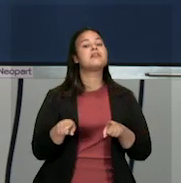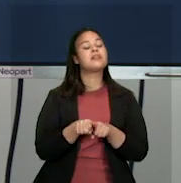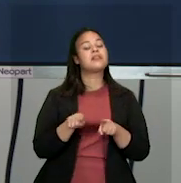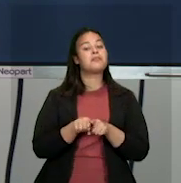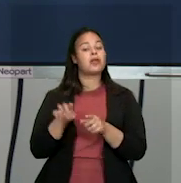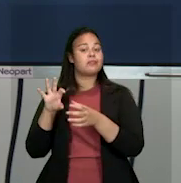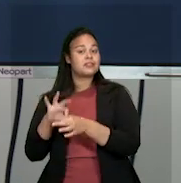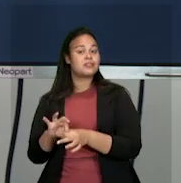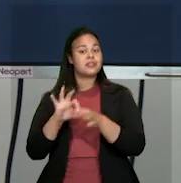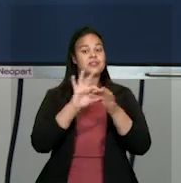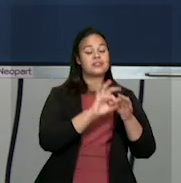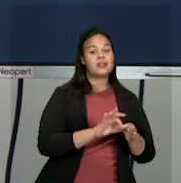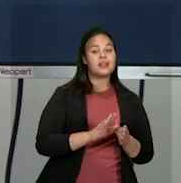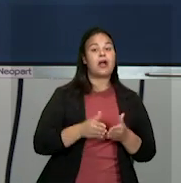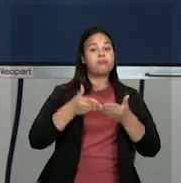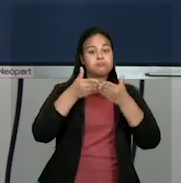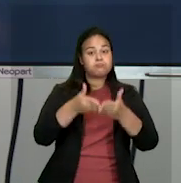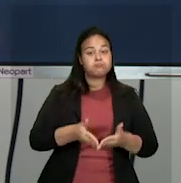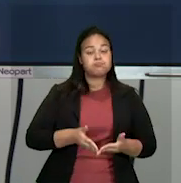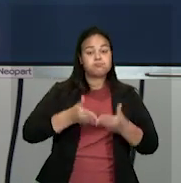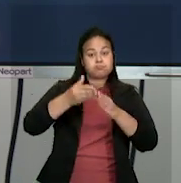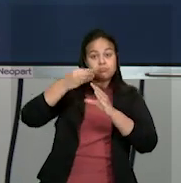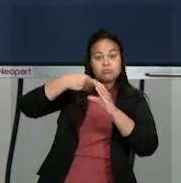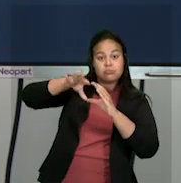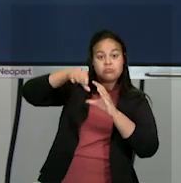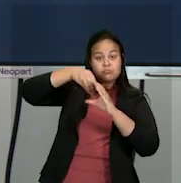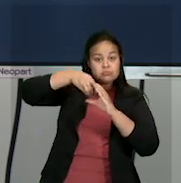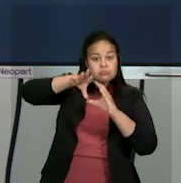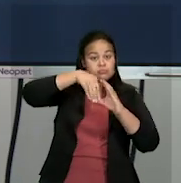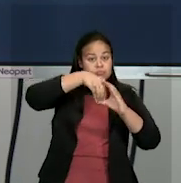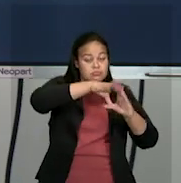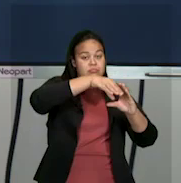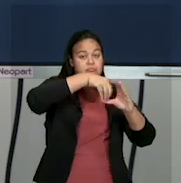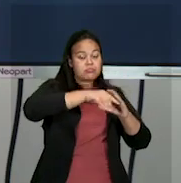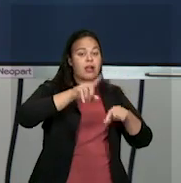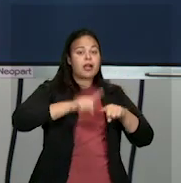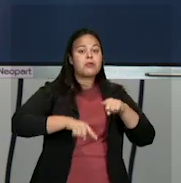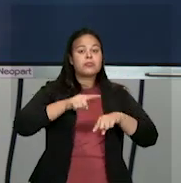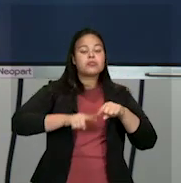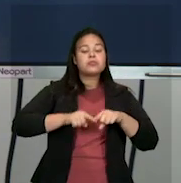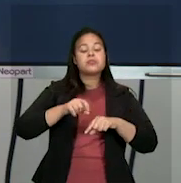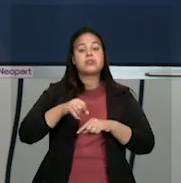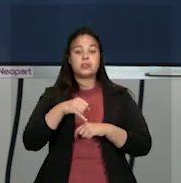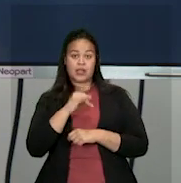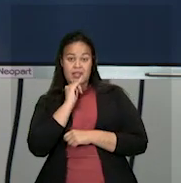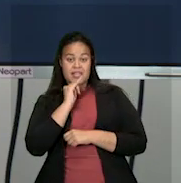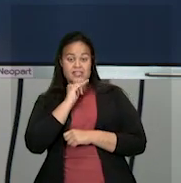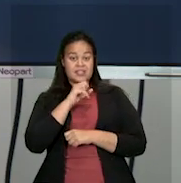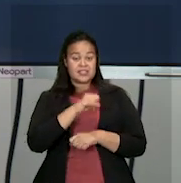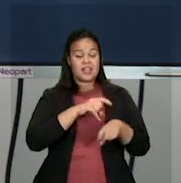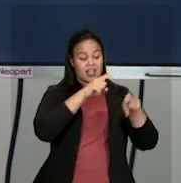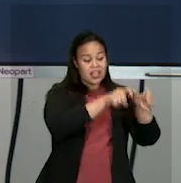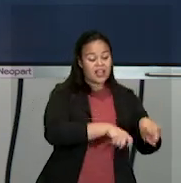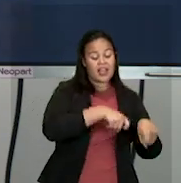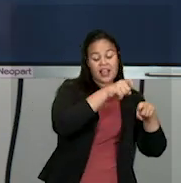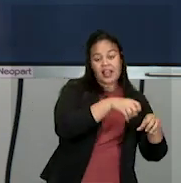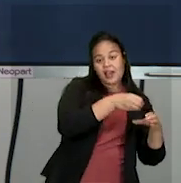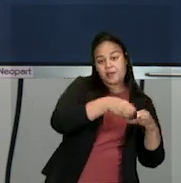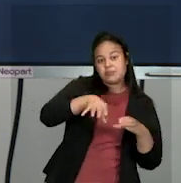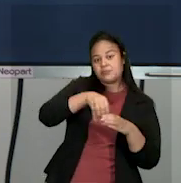meio para transportar o que é produzido. Então, o que foi produzido no campo precisa